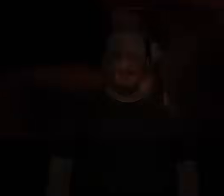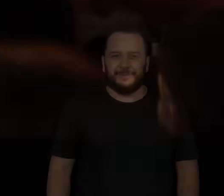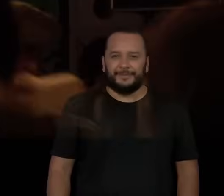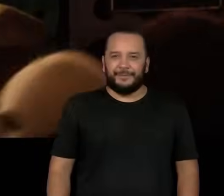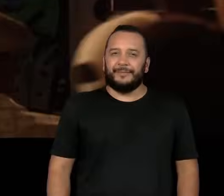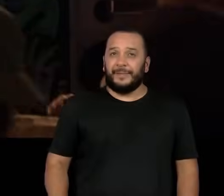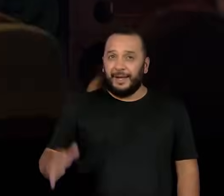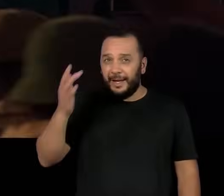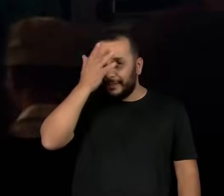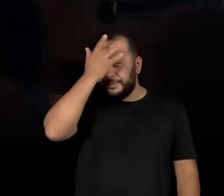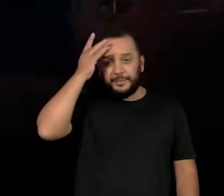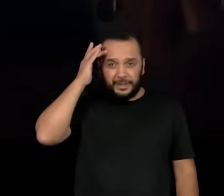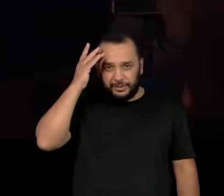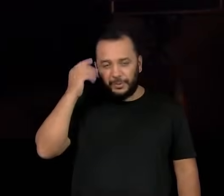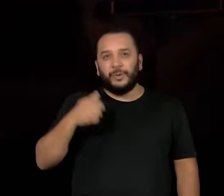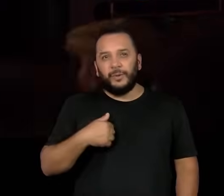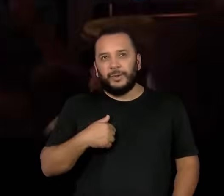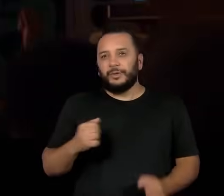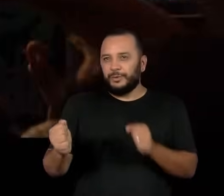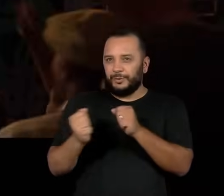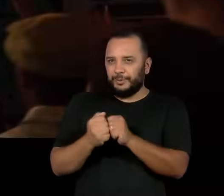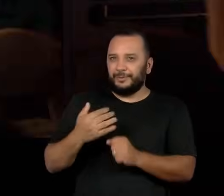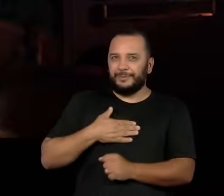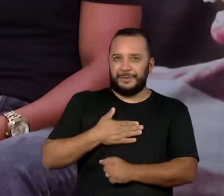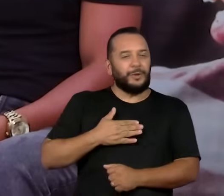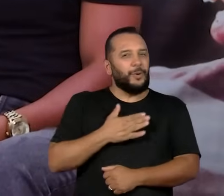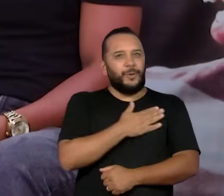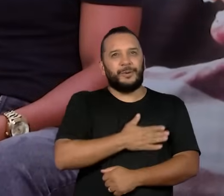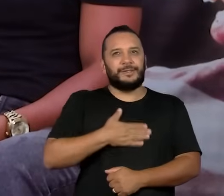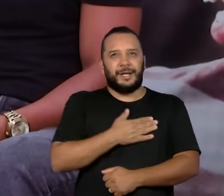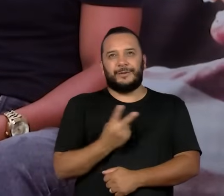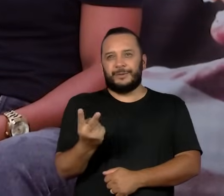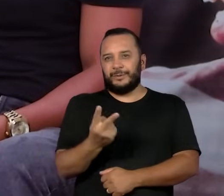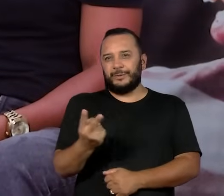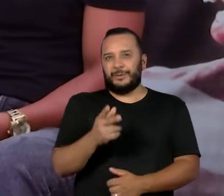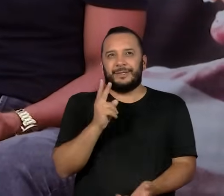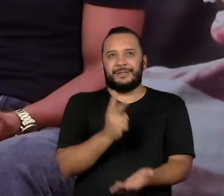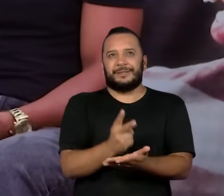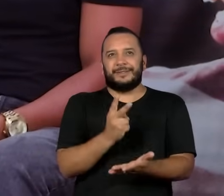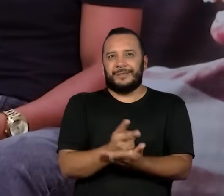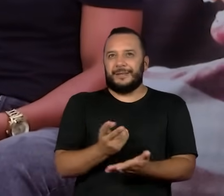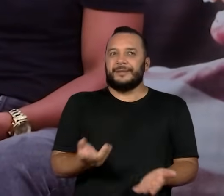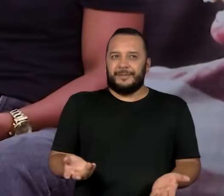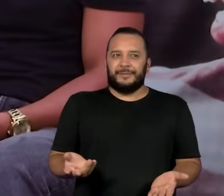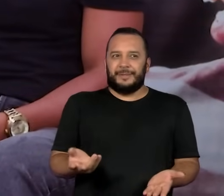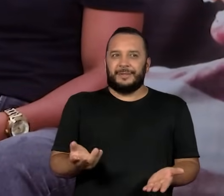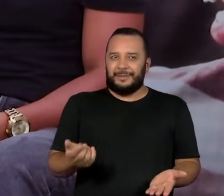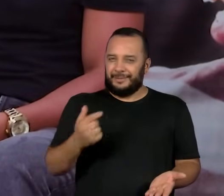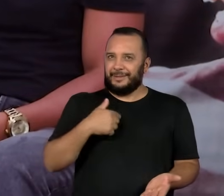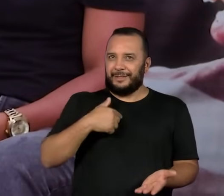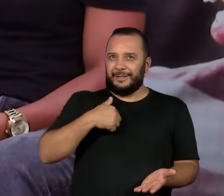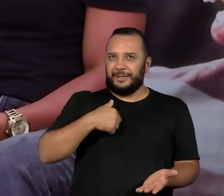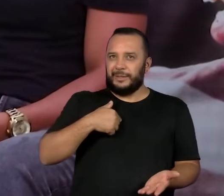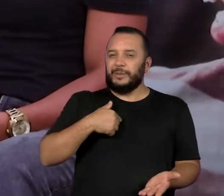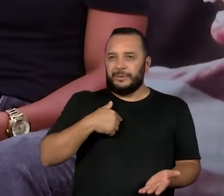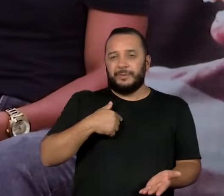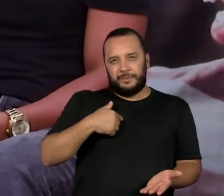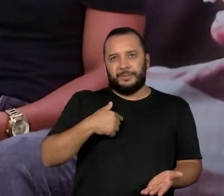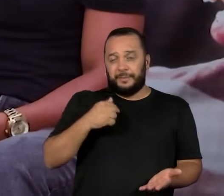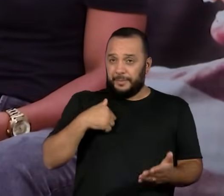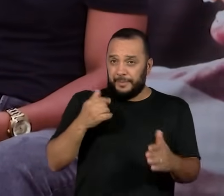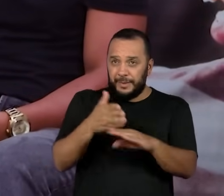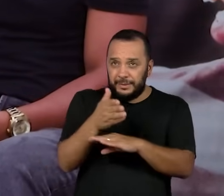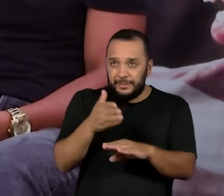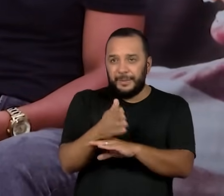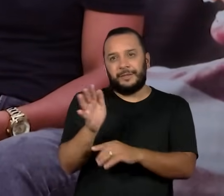pessoas que sempre estiveram ao meu redor, assim, sempre curtiram a dupla. E aí, quando soube que ia participar